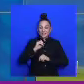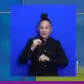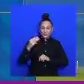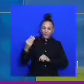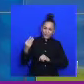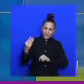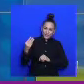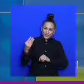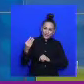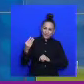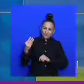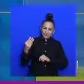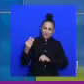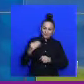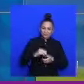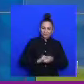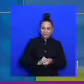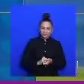Verde, 03.